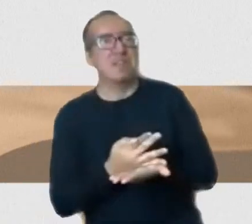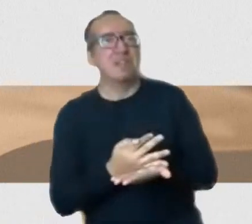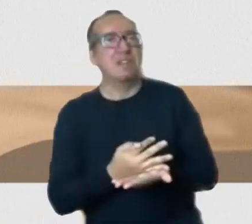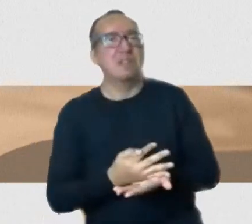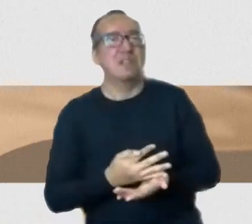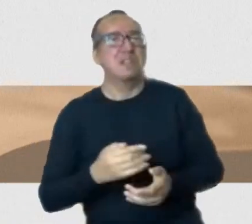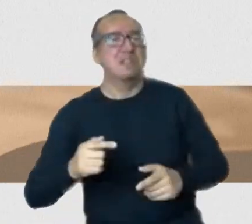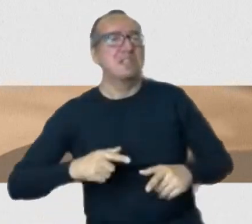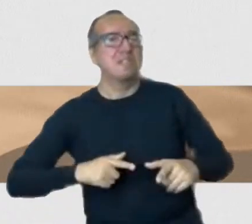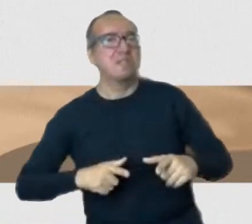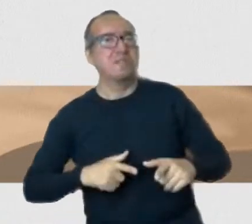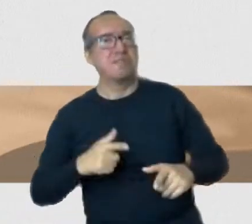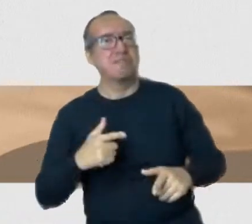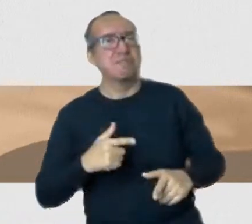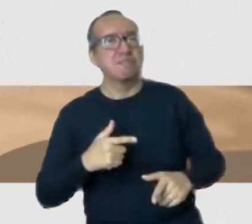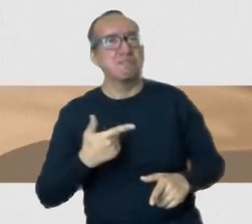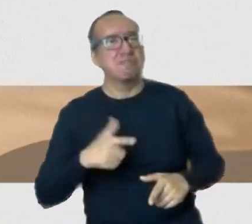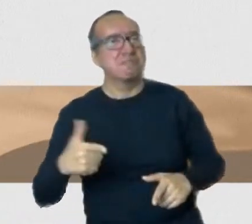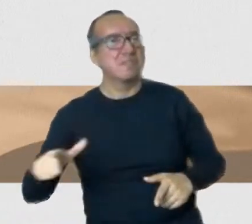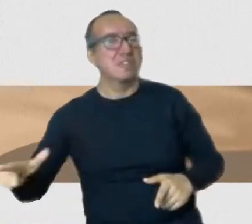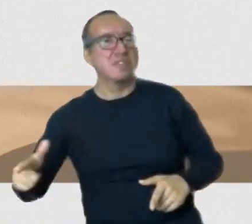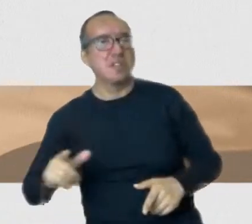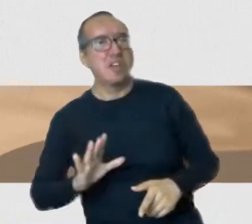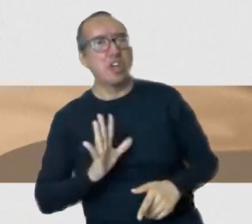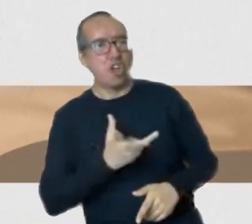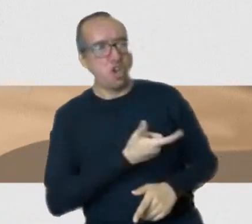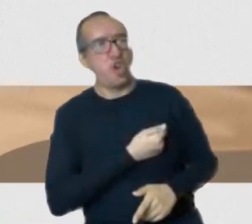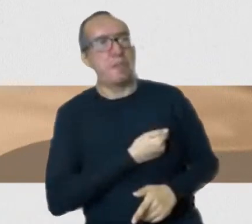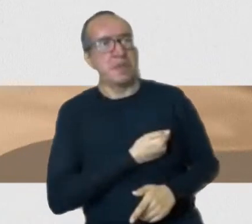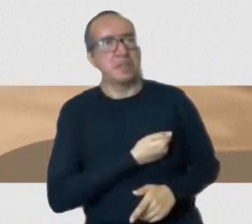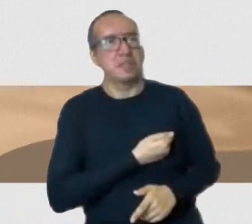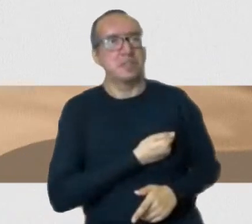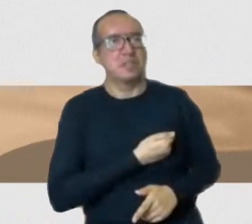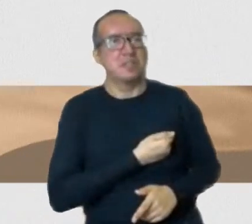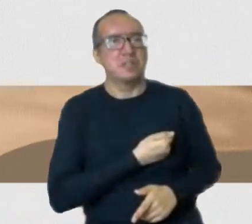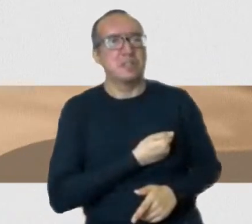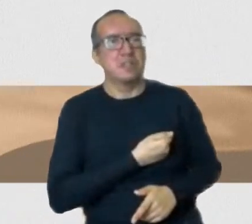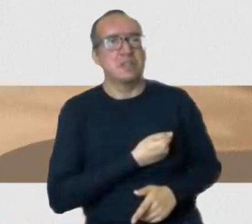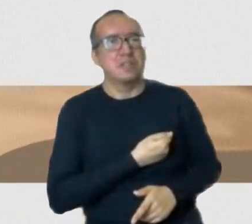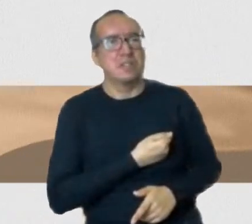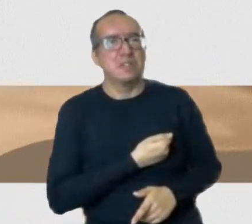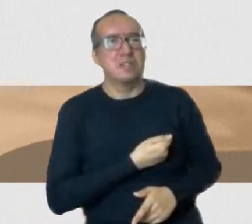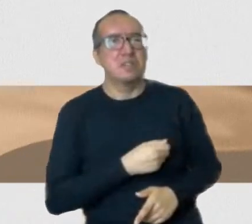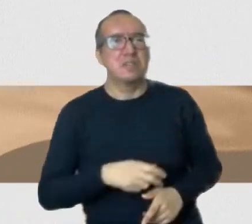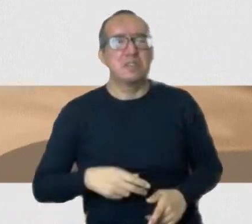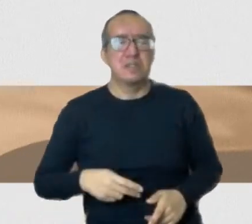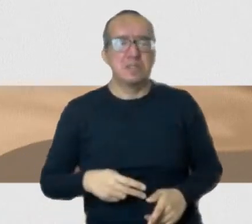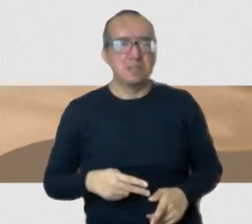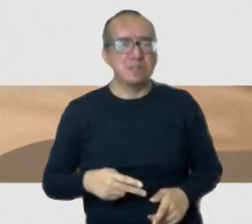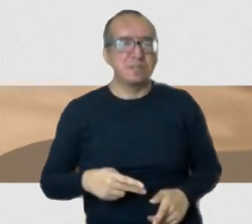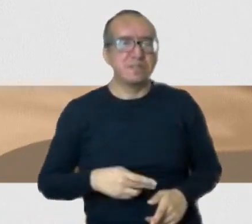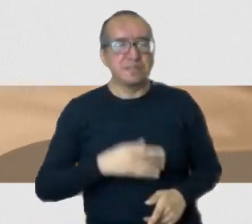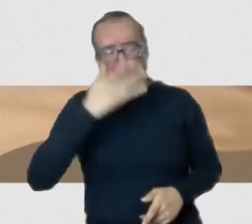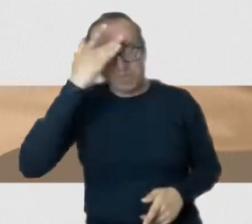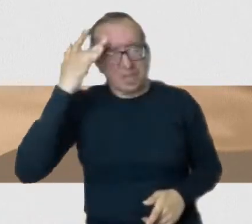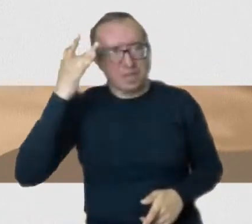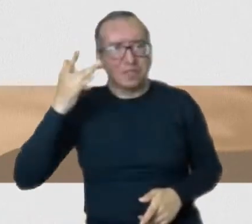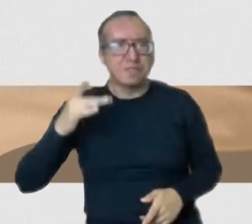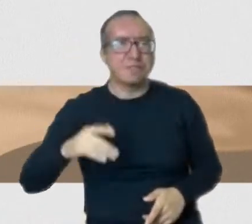ou irmã estiverem nus e tiverem falta de mantimento cotidiano, e algum de vós lhes disser, ide em